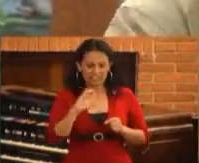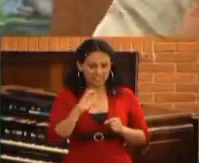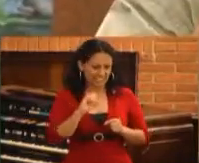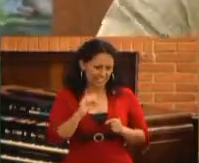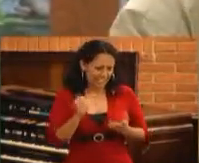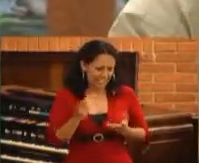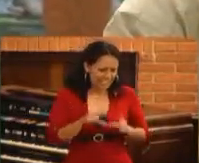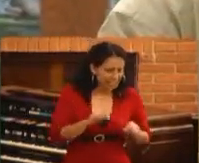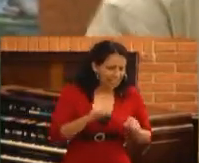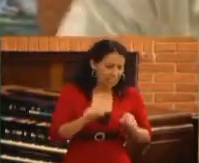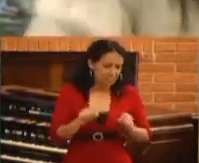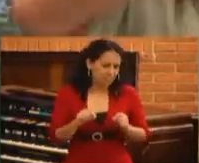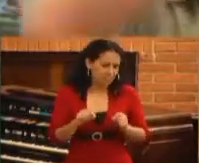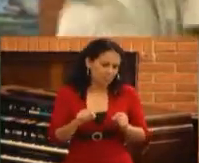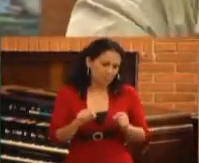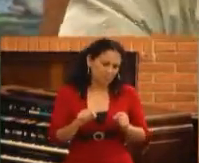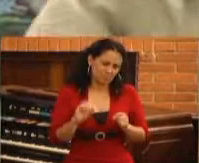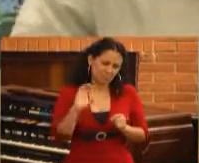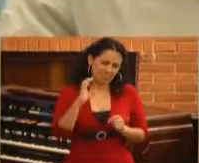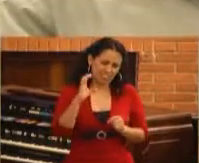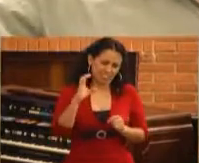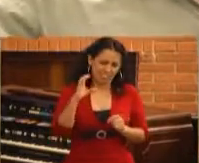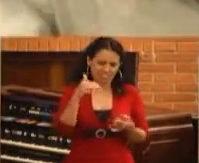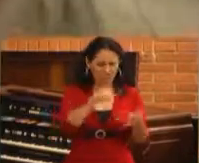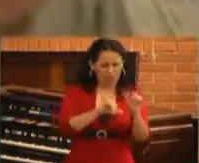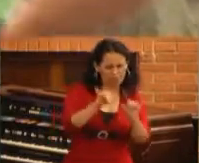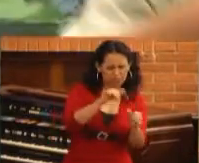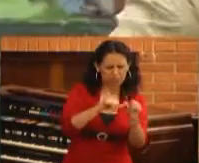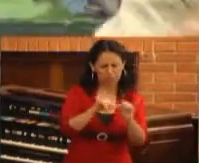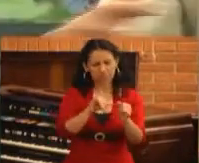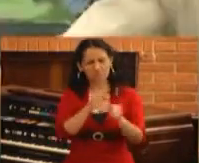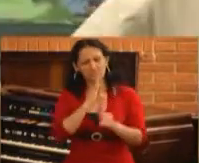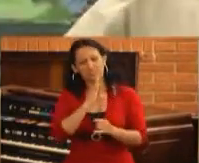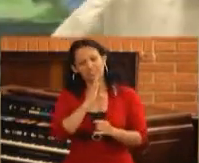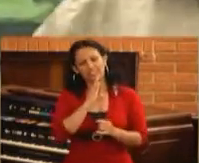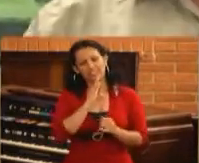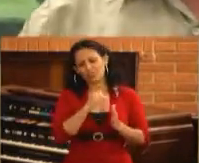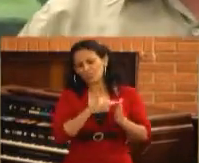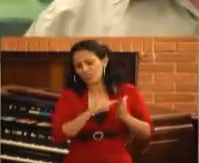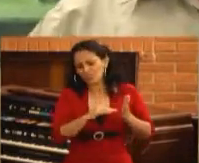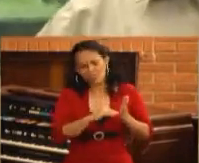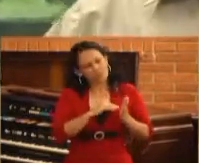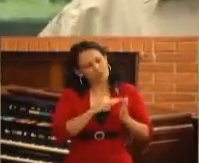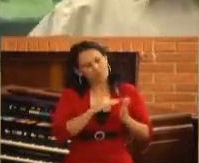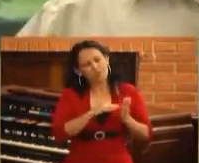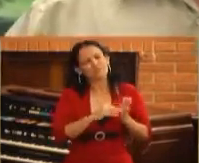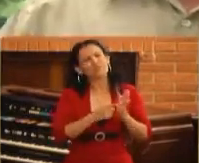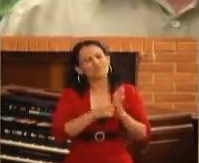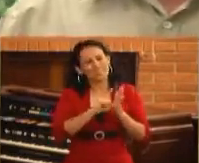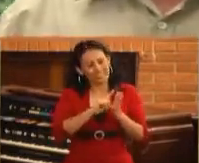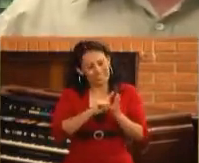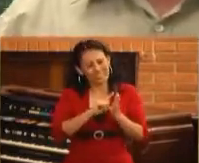o Criador. Toda a ciência, todo o conhecimento está nele.